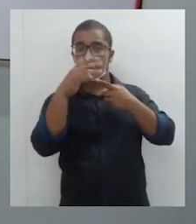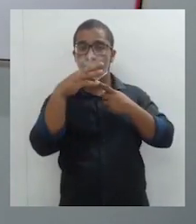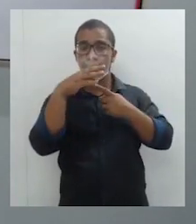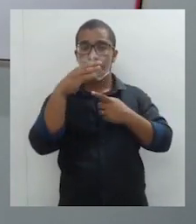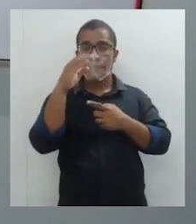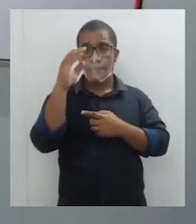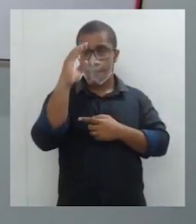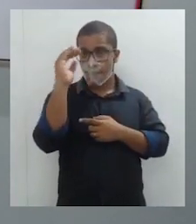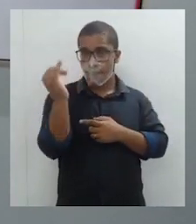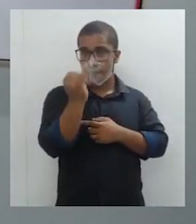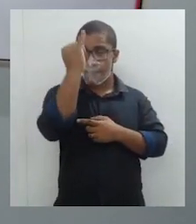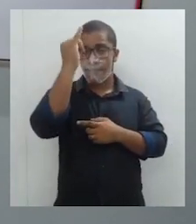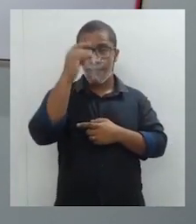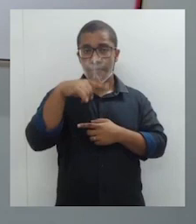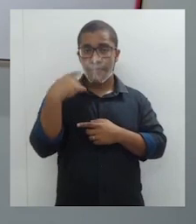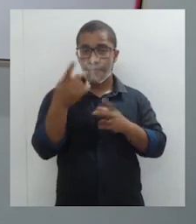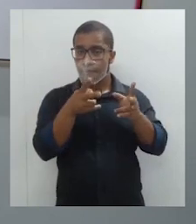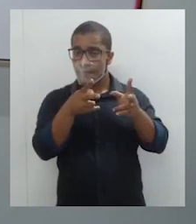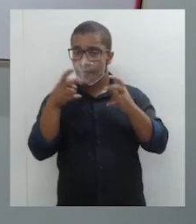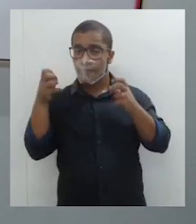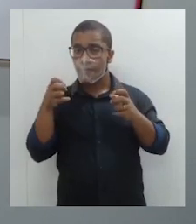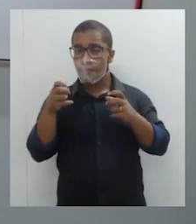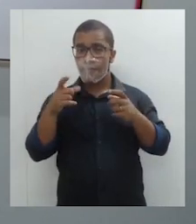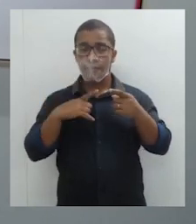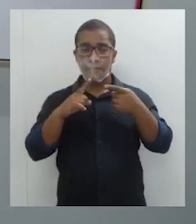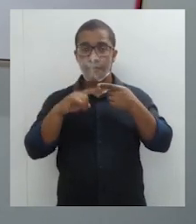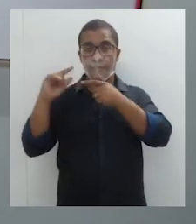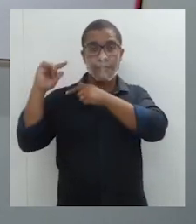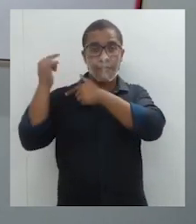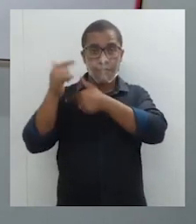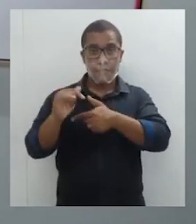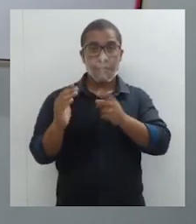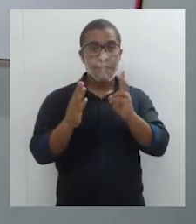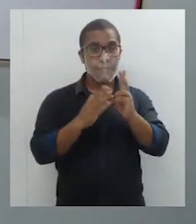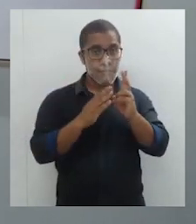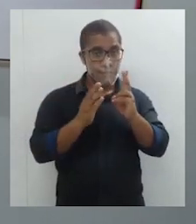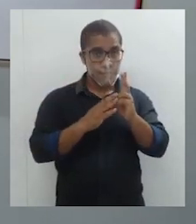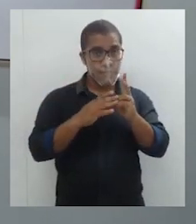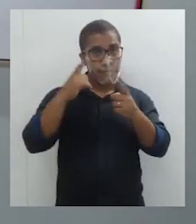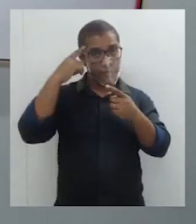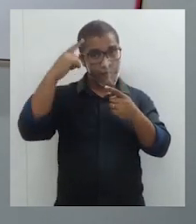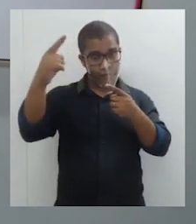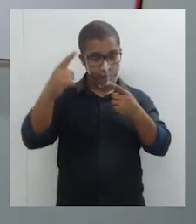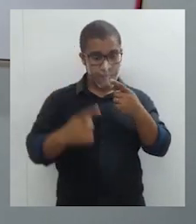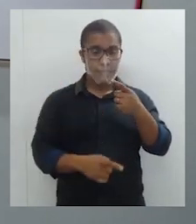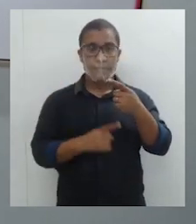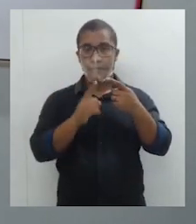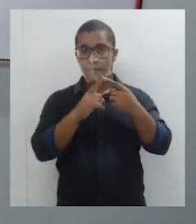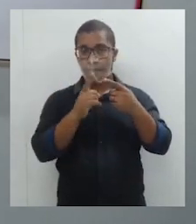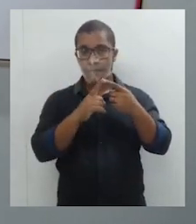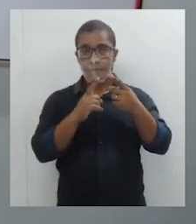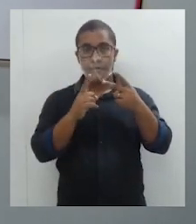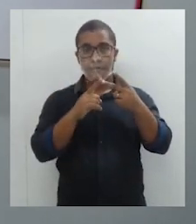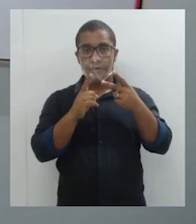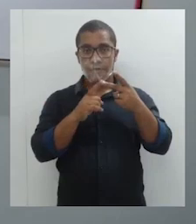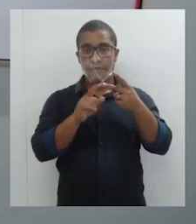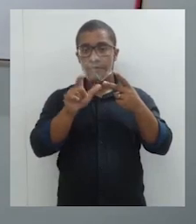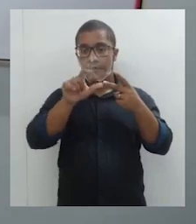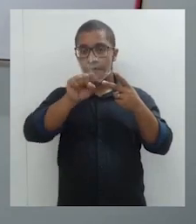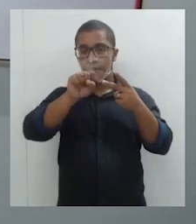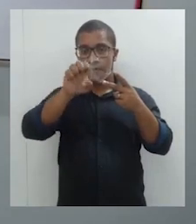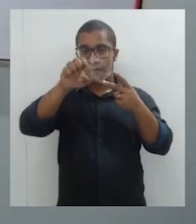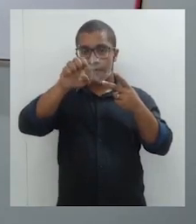observamos hoje as tradições indígenas é importante lembrar tradições indígenas que o